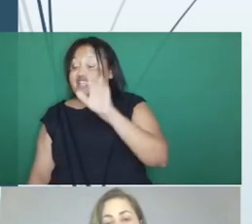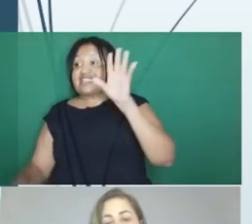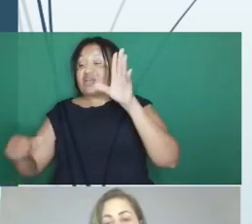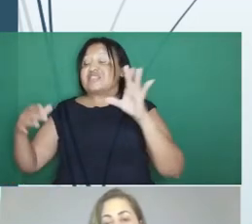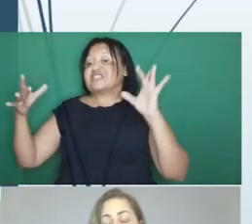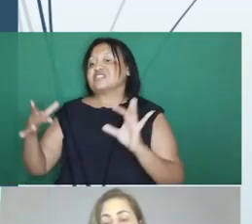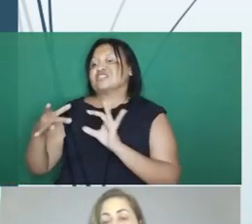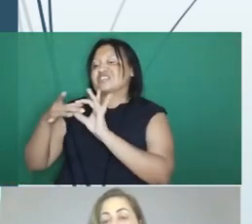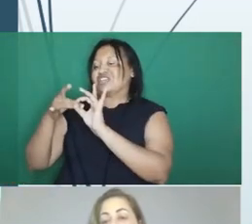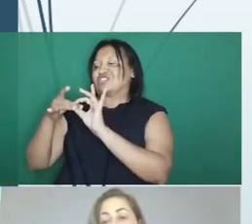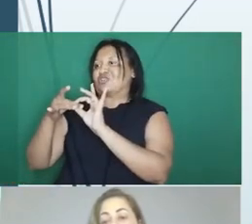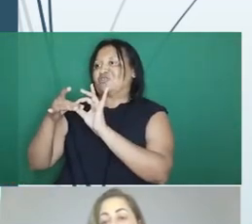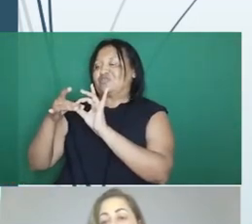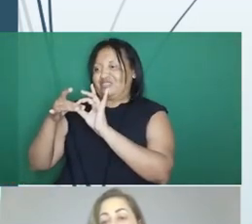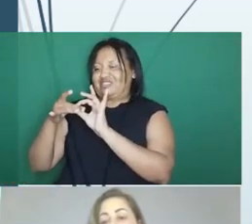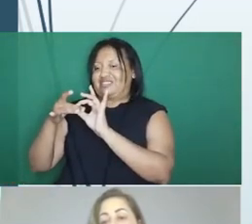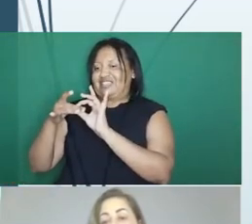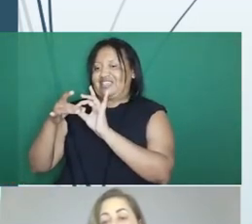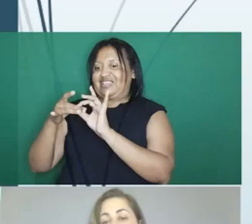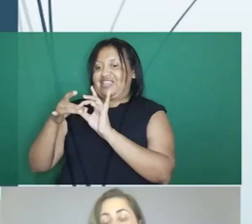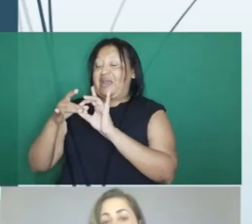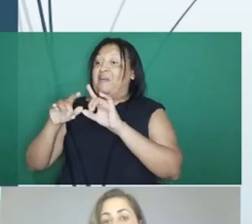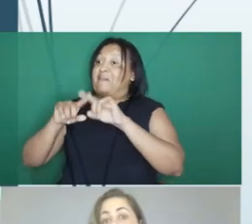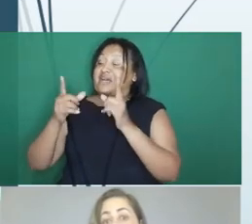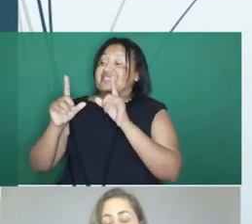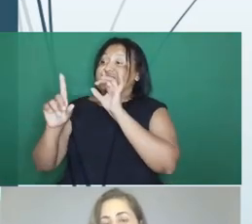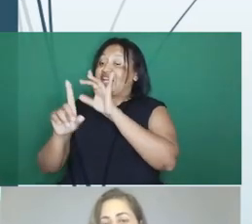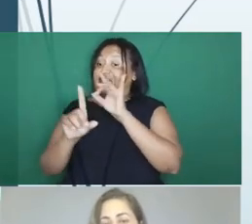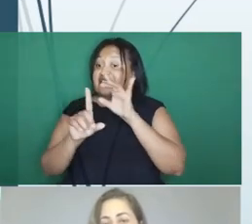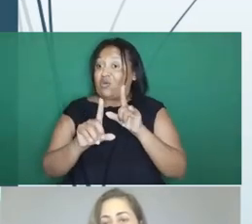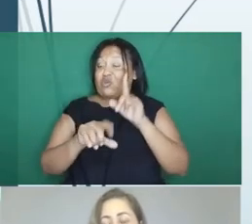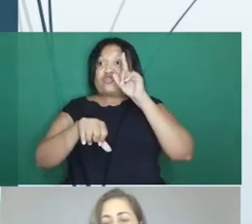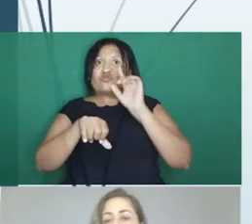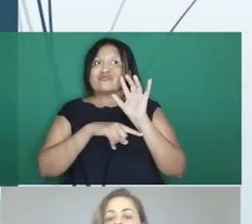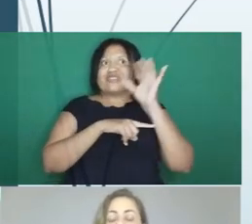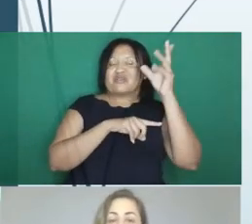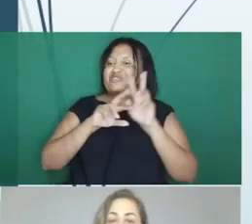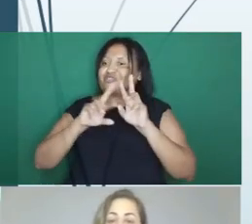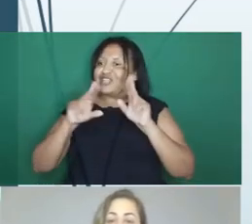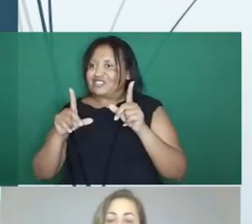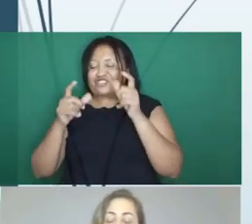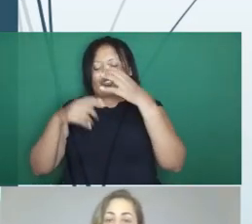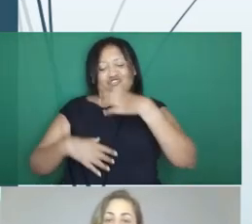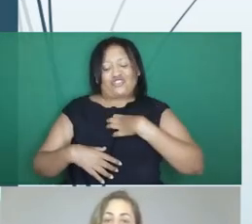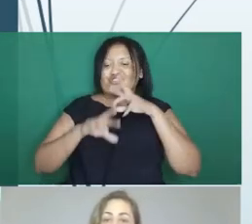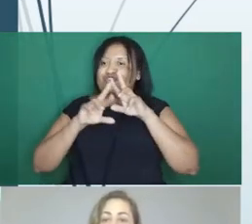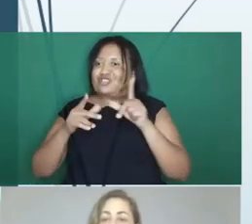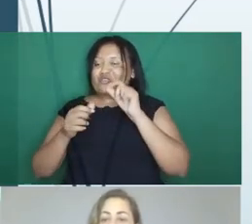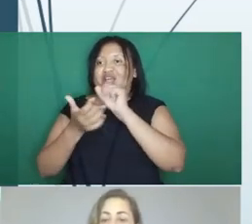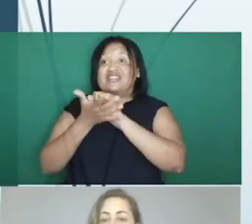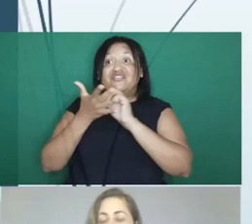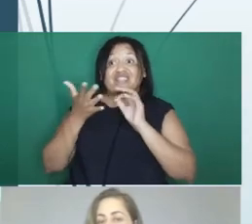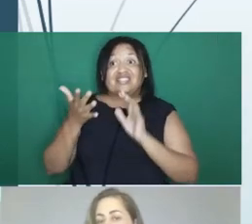se encaixam na mensagem mas cada um vai vir com o tempo verbal e uma forma diferente por quê Porque a gente tá tratando de uma atividade